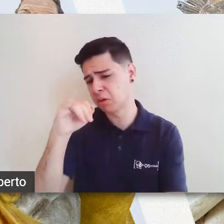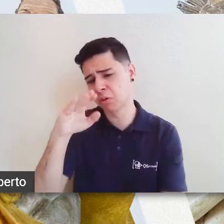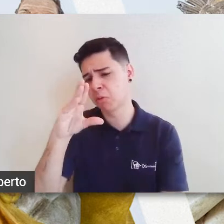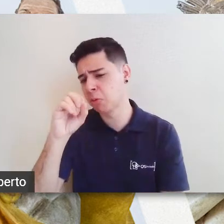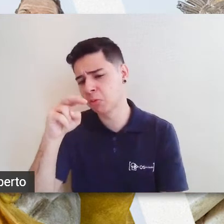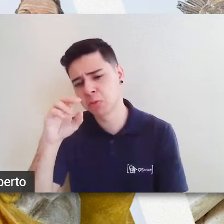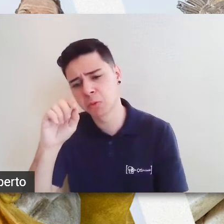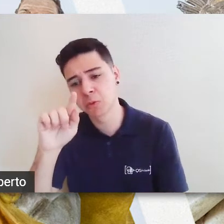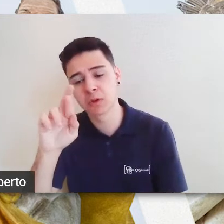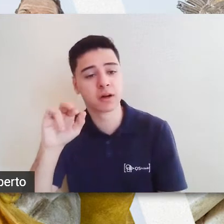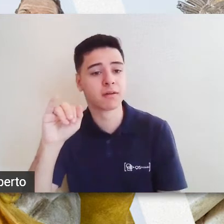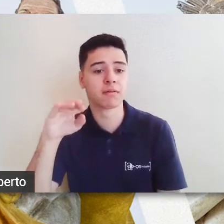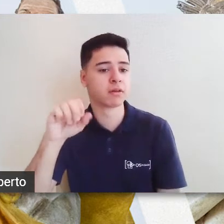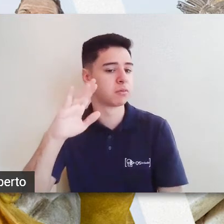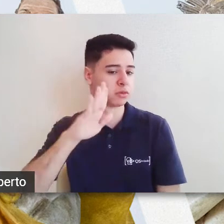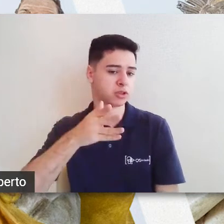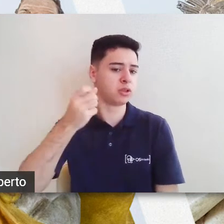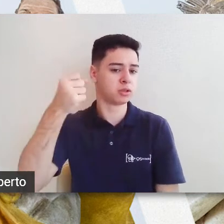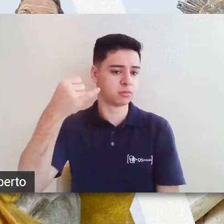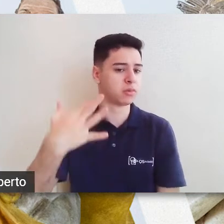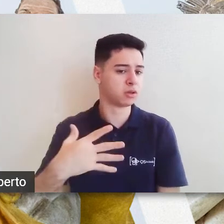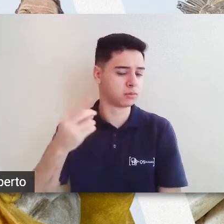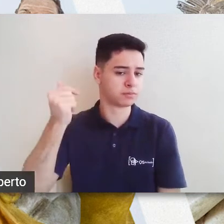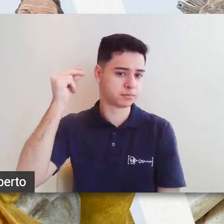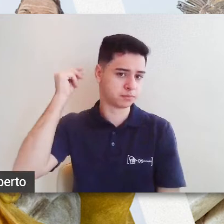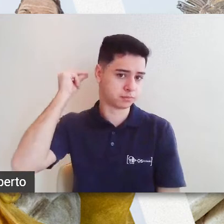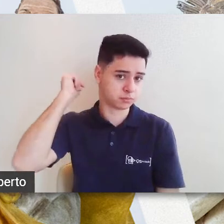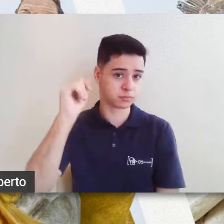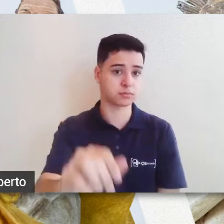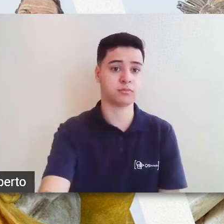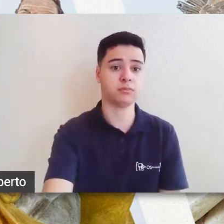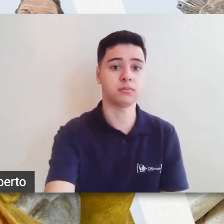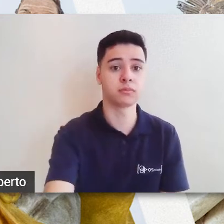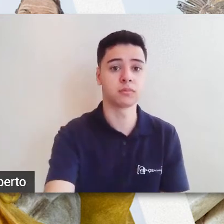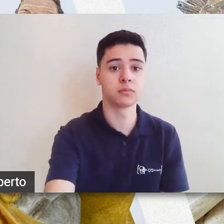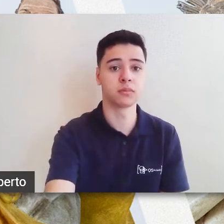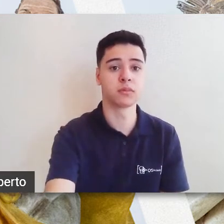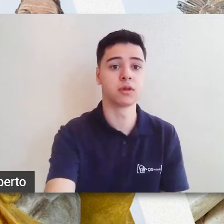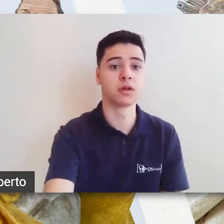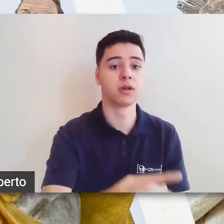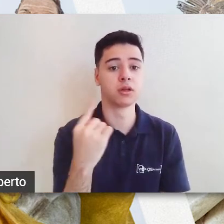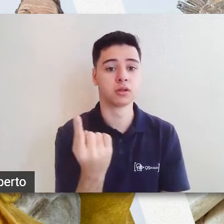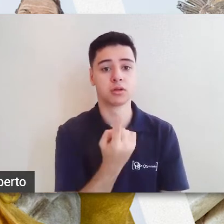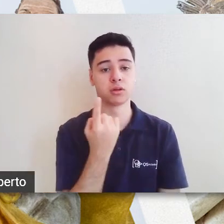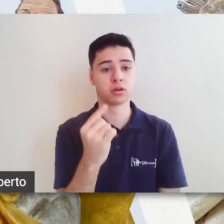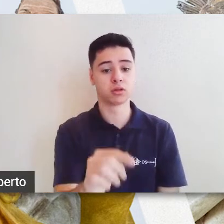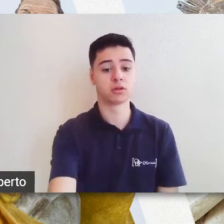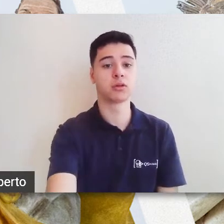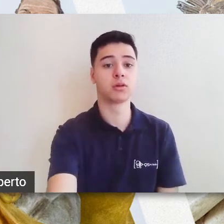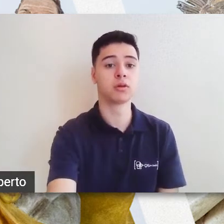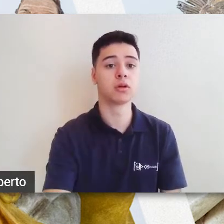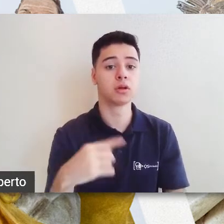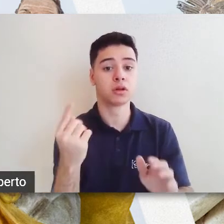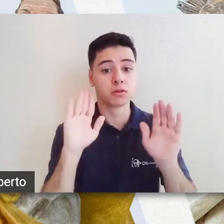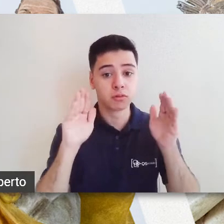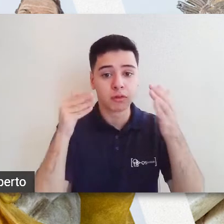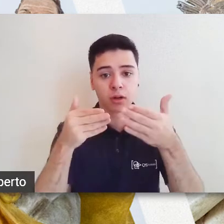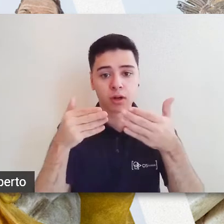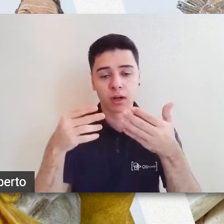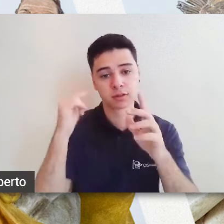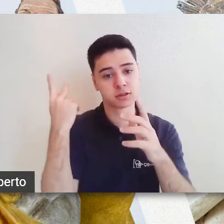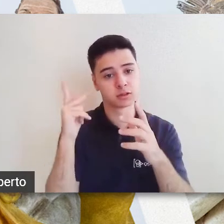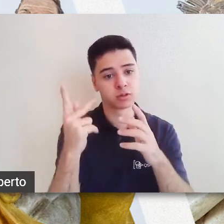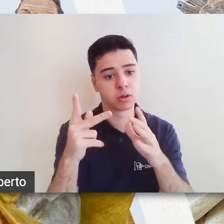a geografia, nós vamos passar direto, então, para a própria história de São Joaquim, porque a gente tem